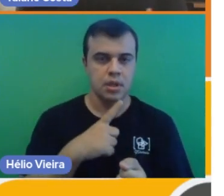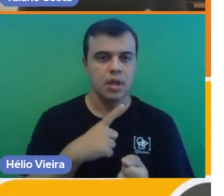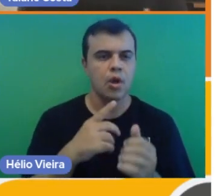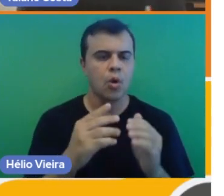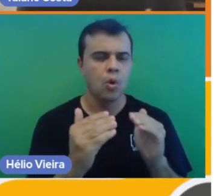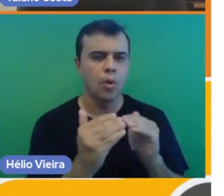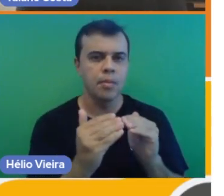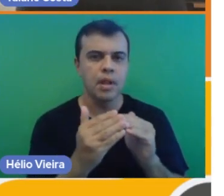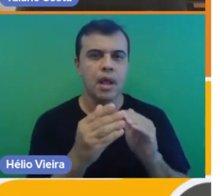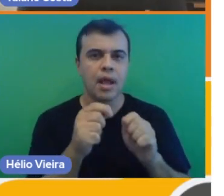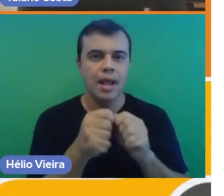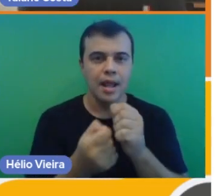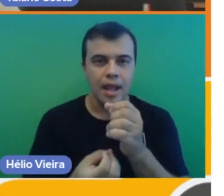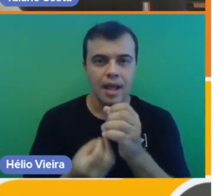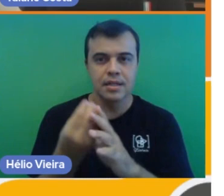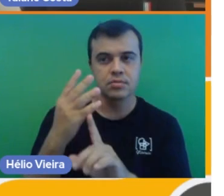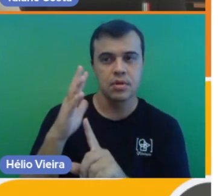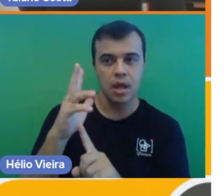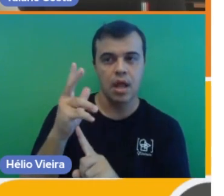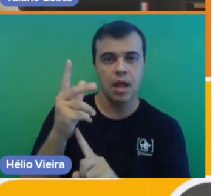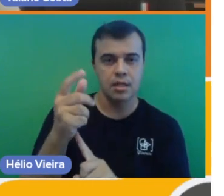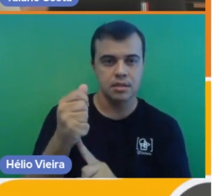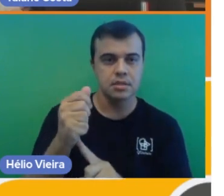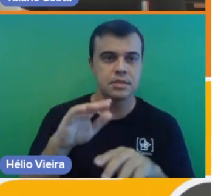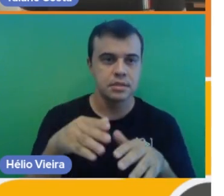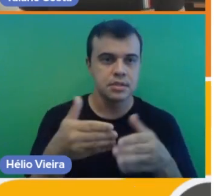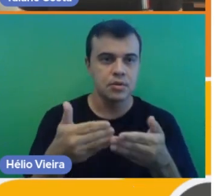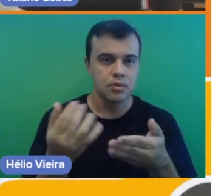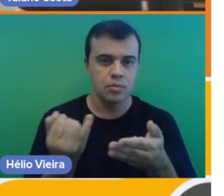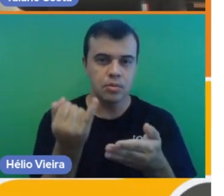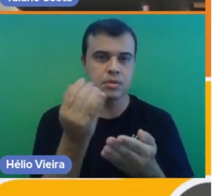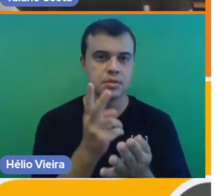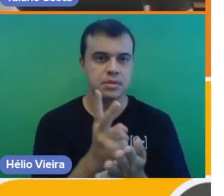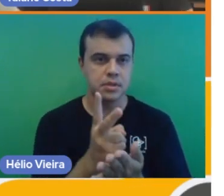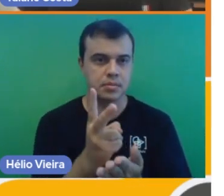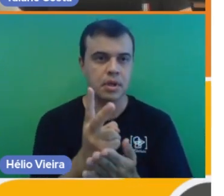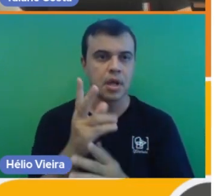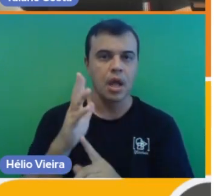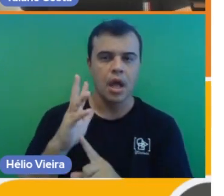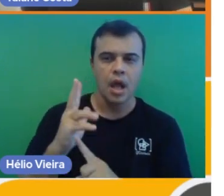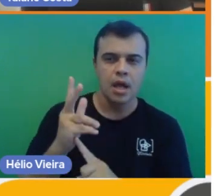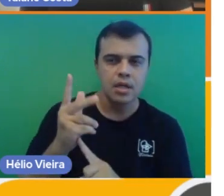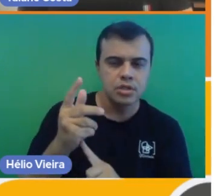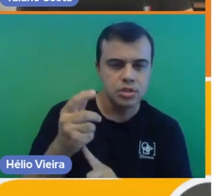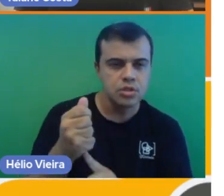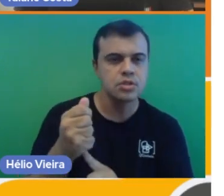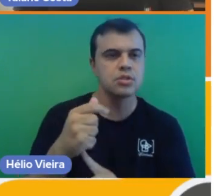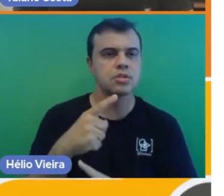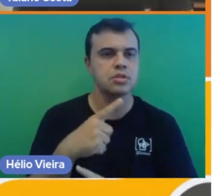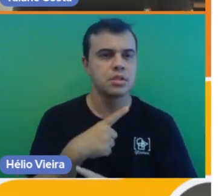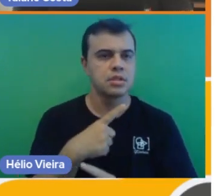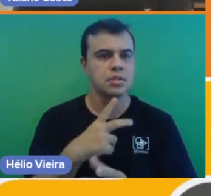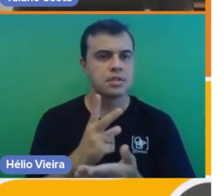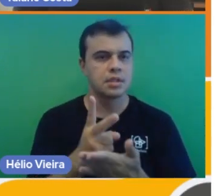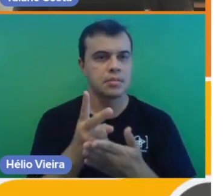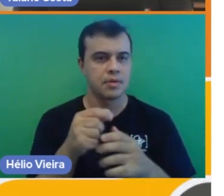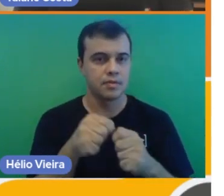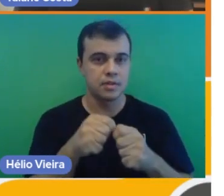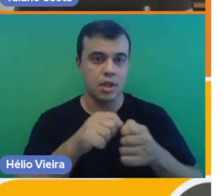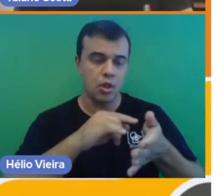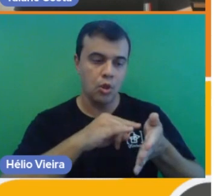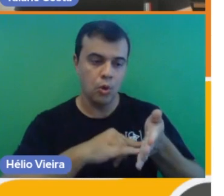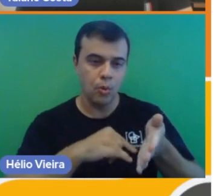com a produção artística. Então, a importância da arte, né, de trazer esse